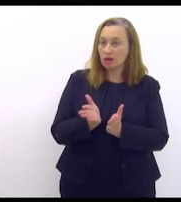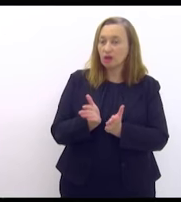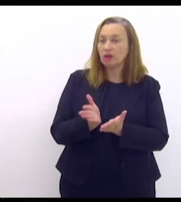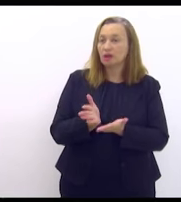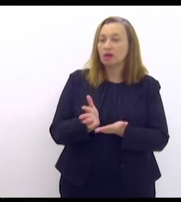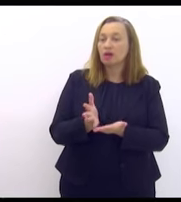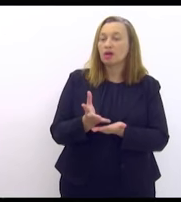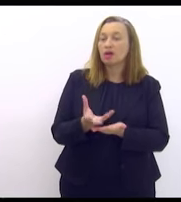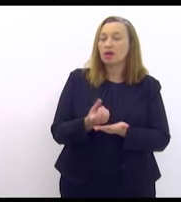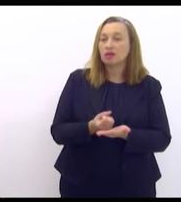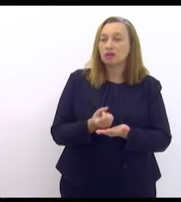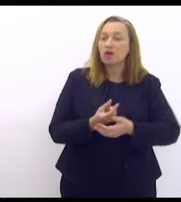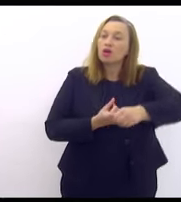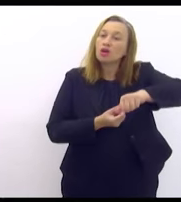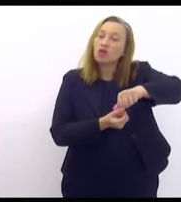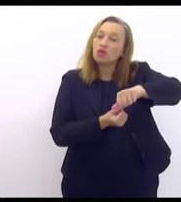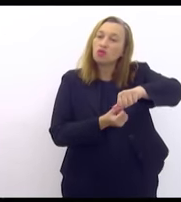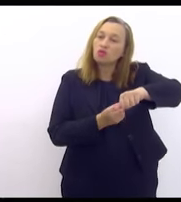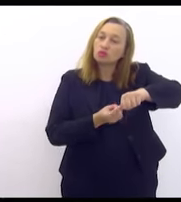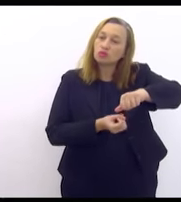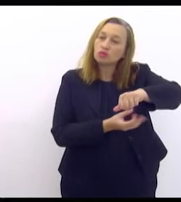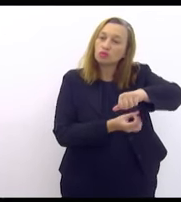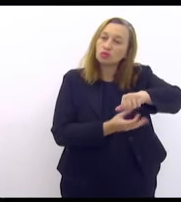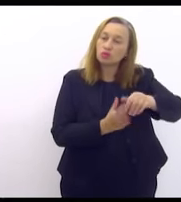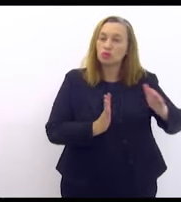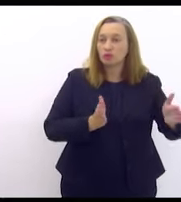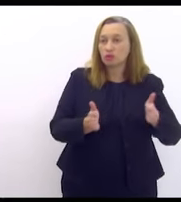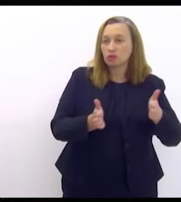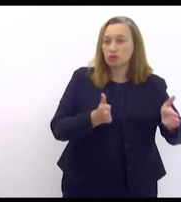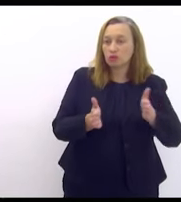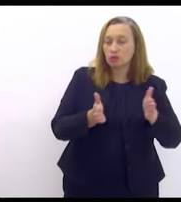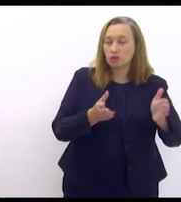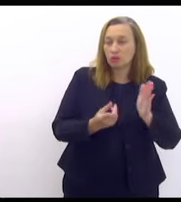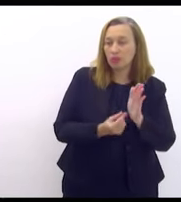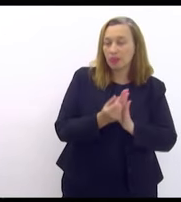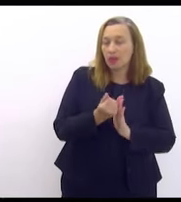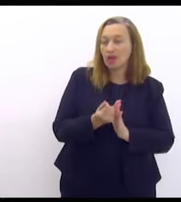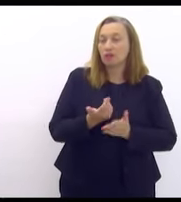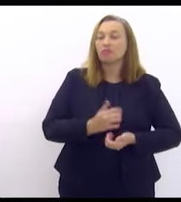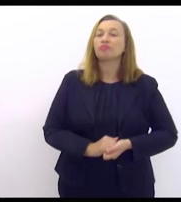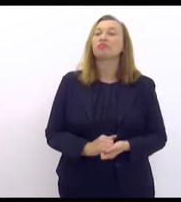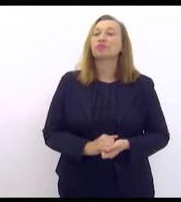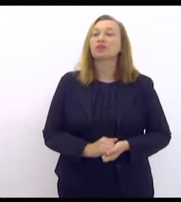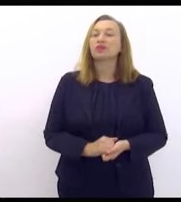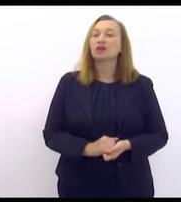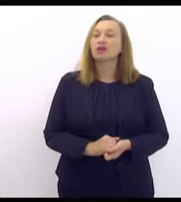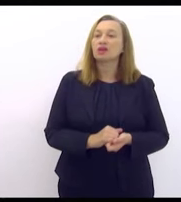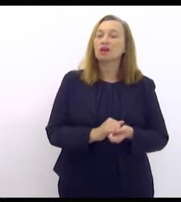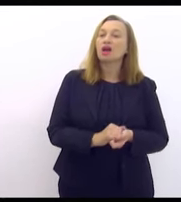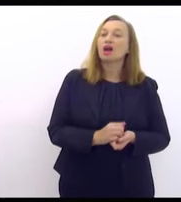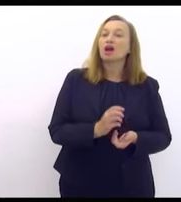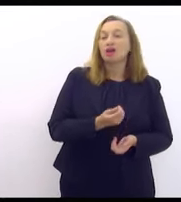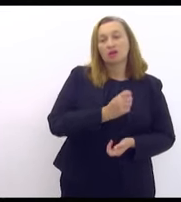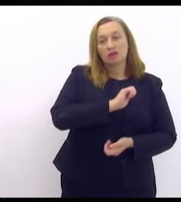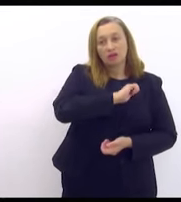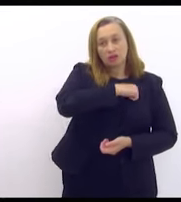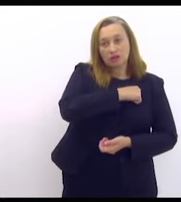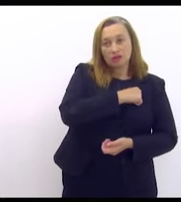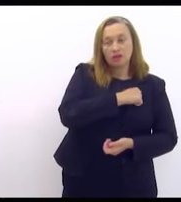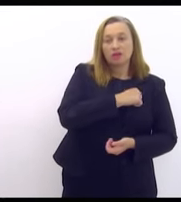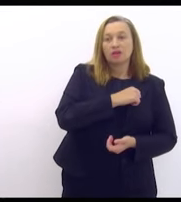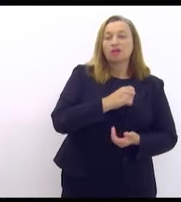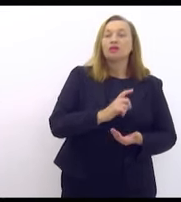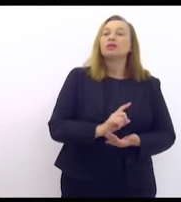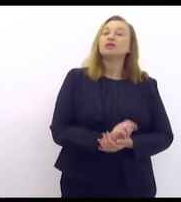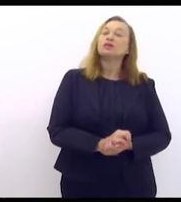o Fundo Orçamentário Temporário. E não há como a gente não falar dos benefícios fiscais, embora eles